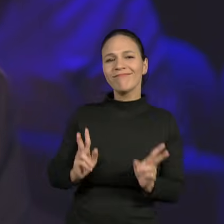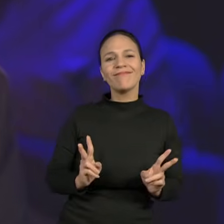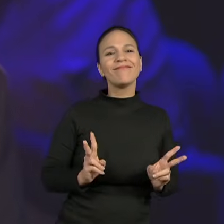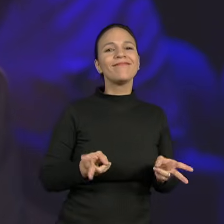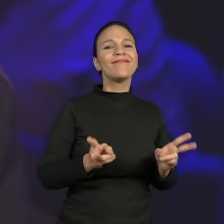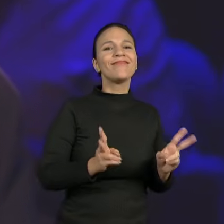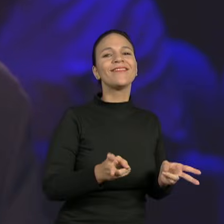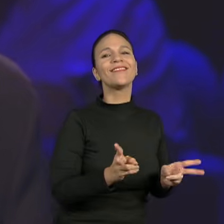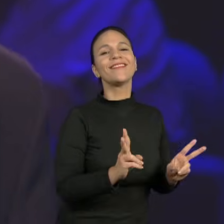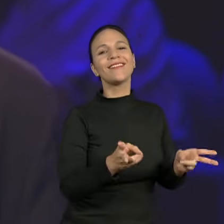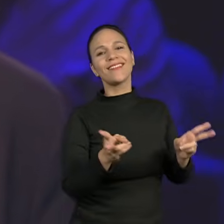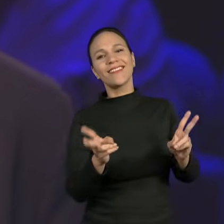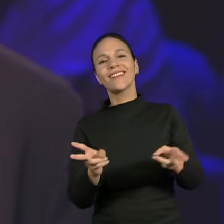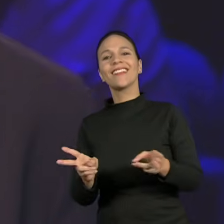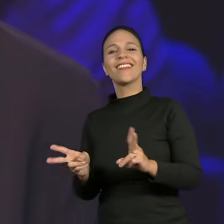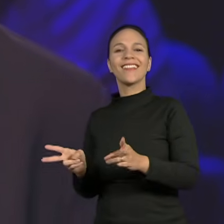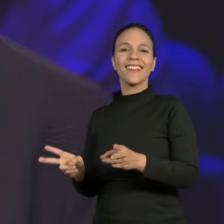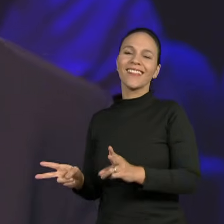ya,